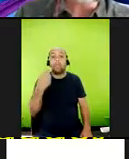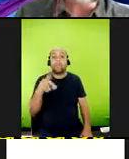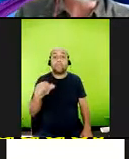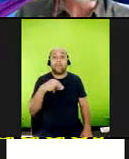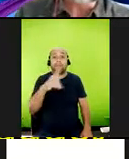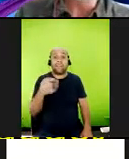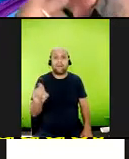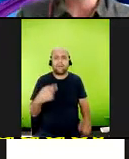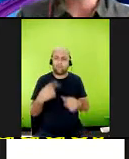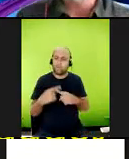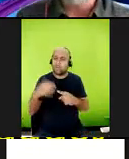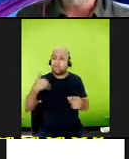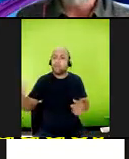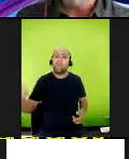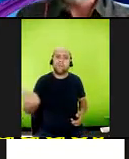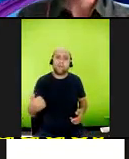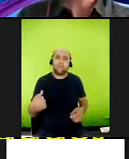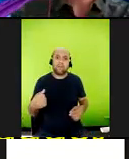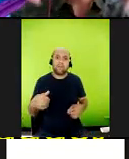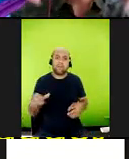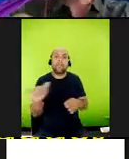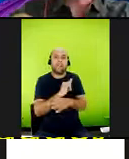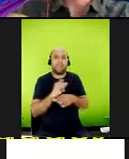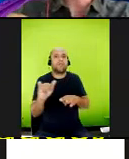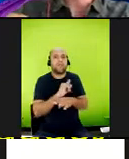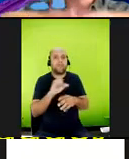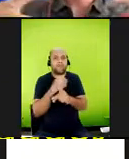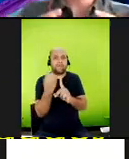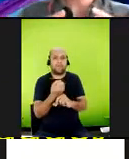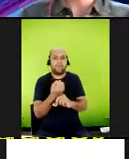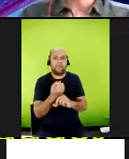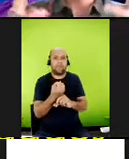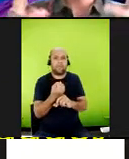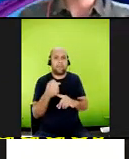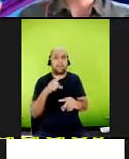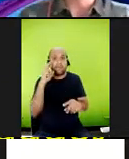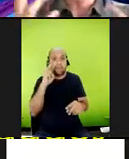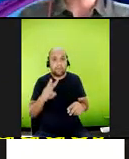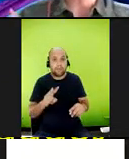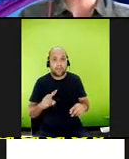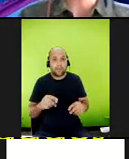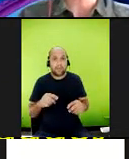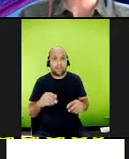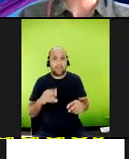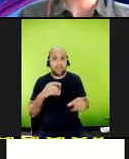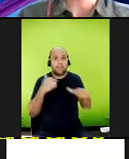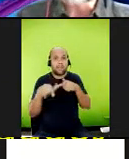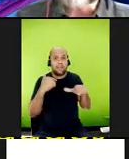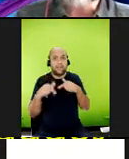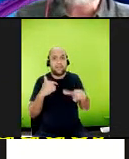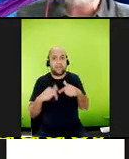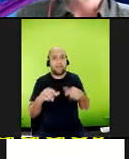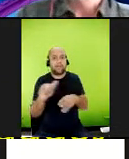Por que você tá me chamando para isso Isso é uma habilidade social Então a gente vai pegar no mercado de trabalho muitas pessoas cuja habilidade social não foi suficientemente